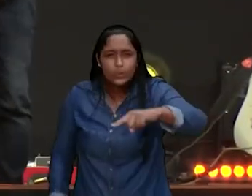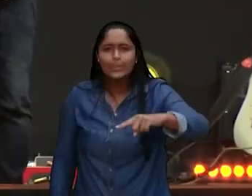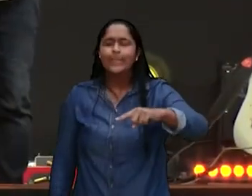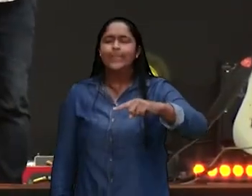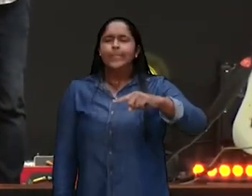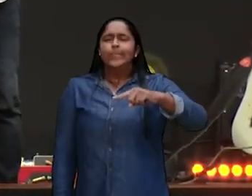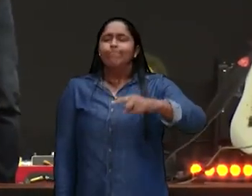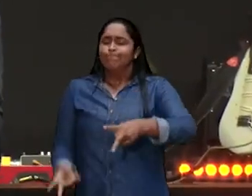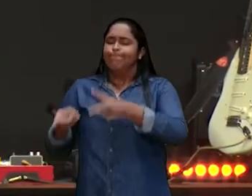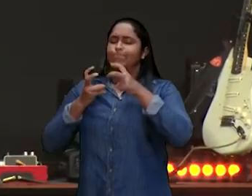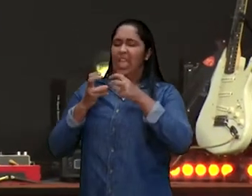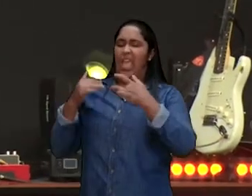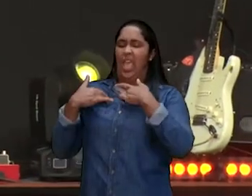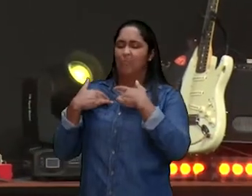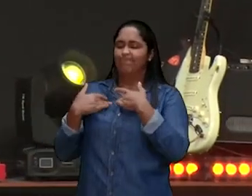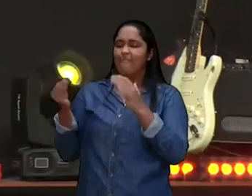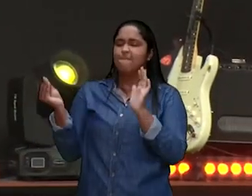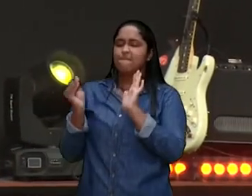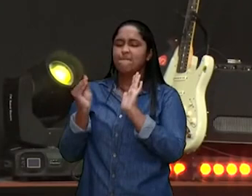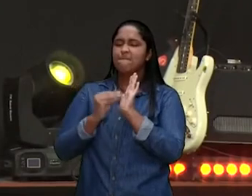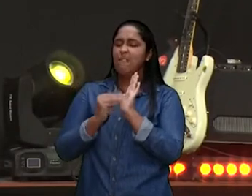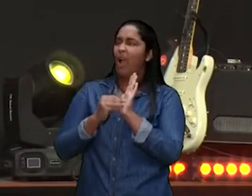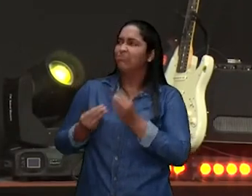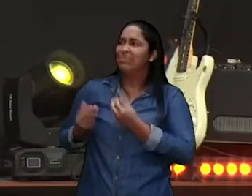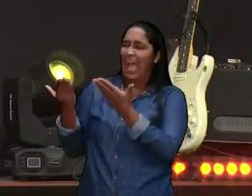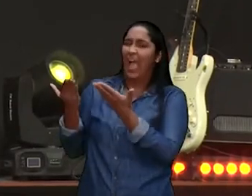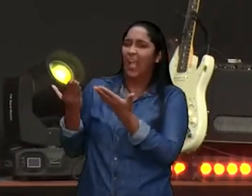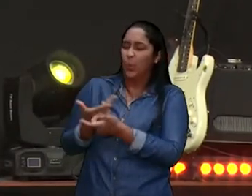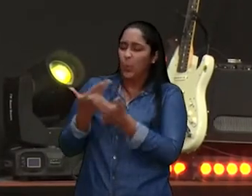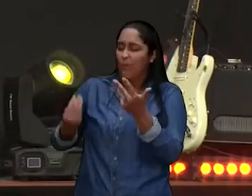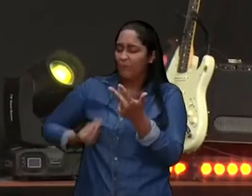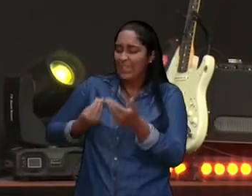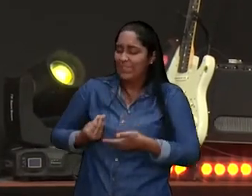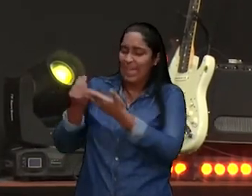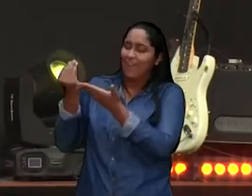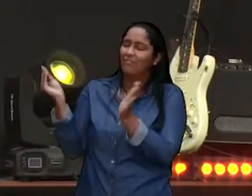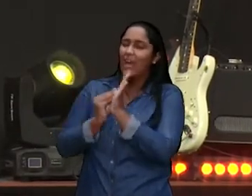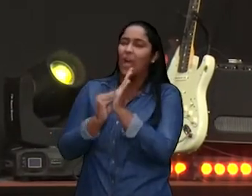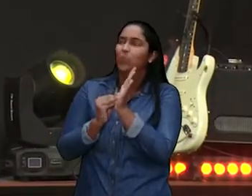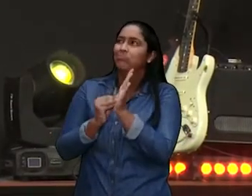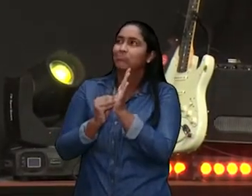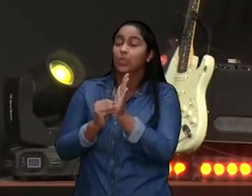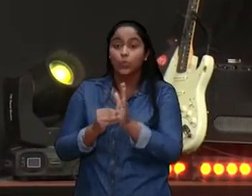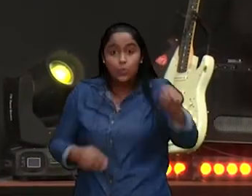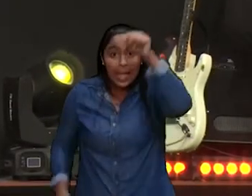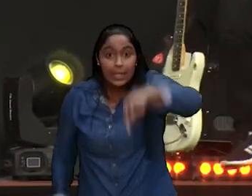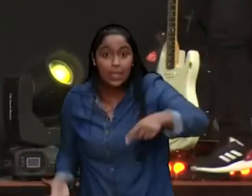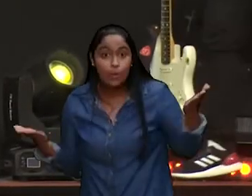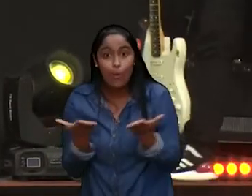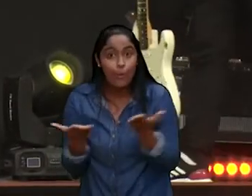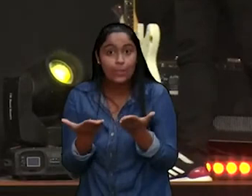com Jesus uma Entrega Total à Jesus e você vem aqui hoje é mas te